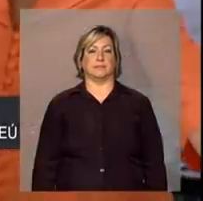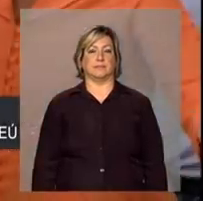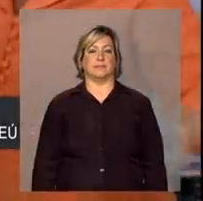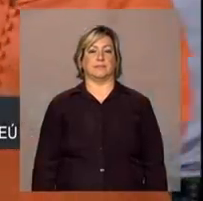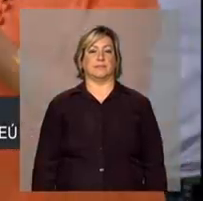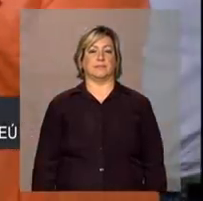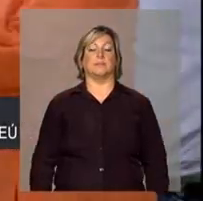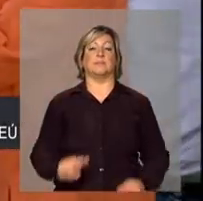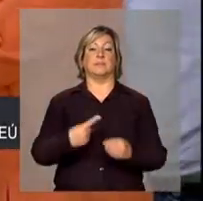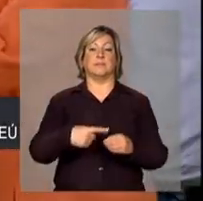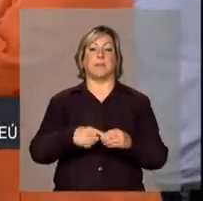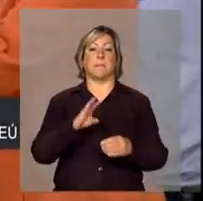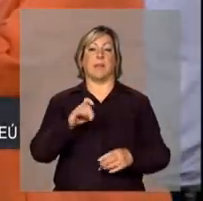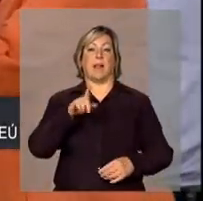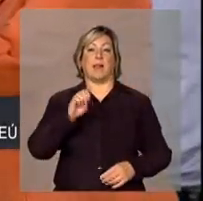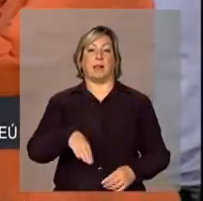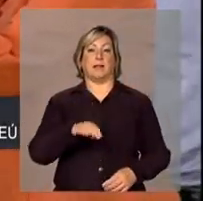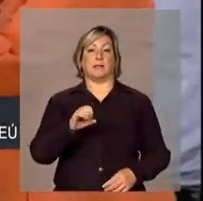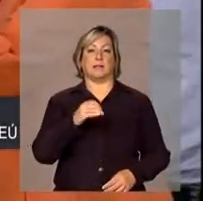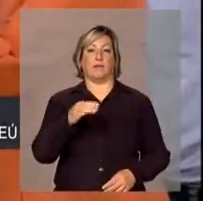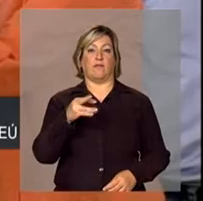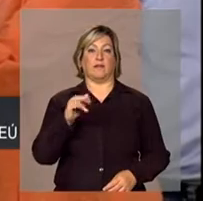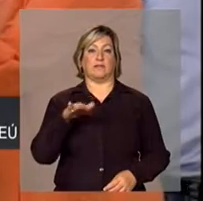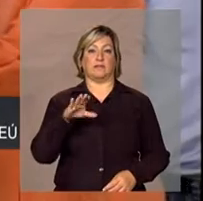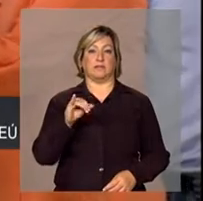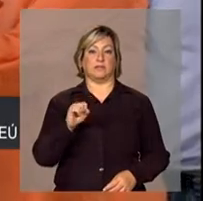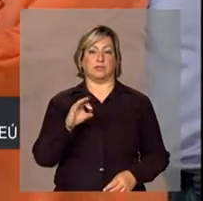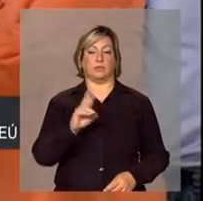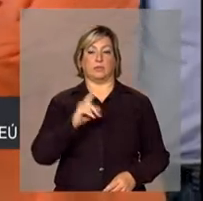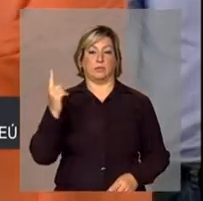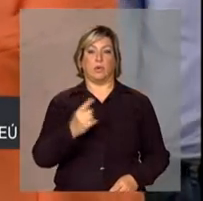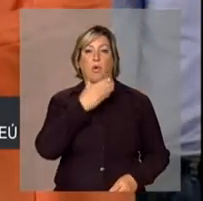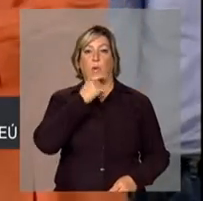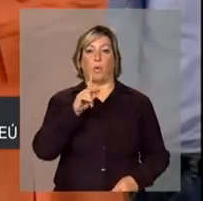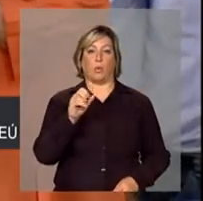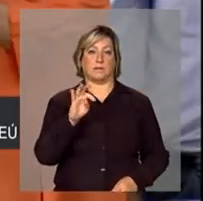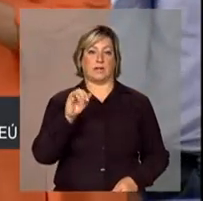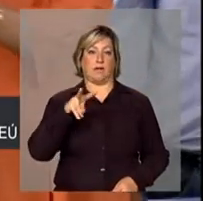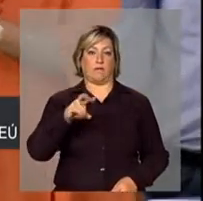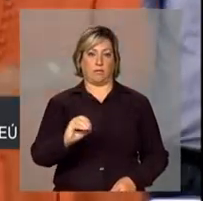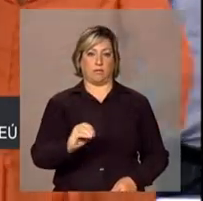De Belém do São Francisco, Gustavo Caribé.